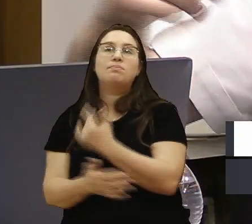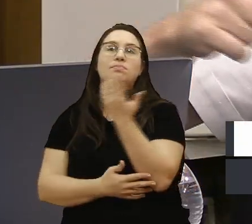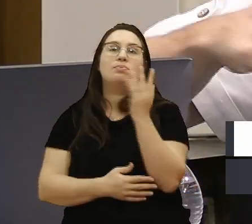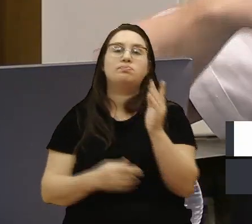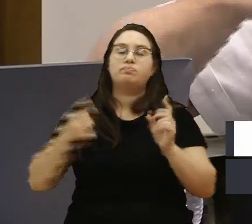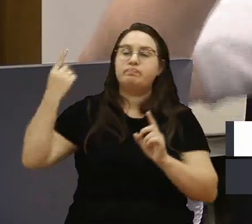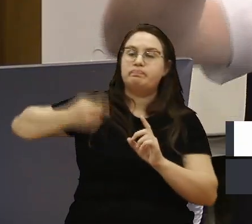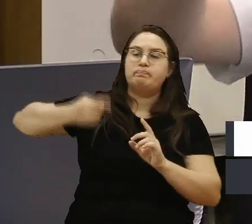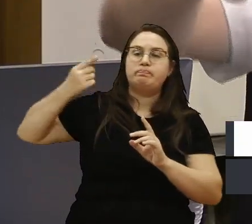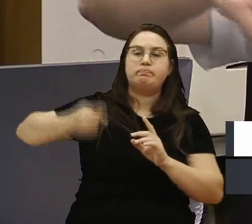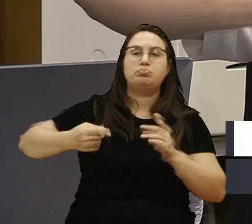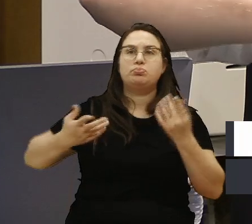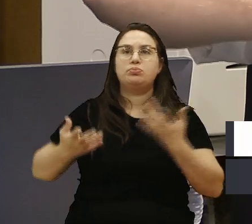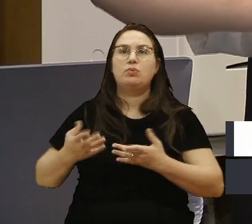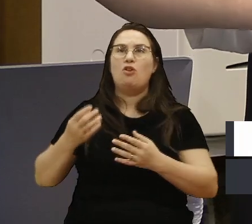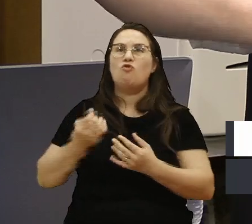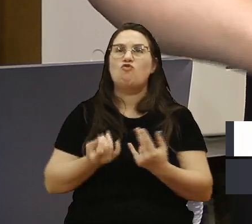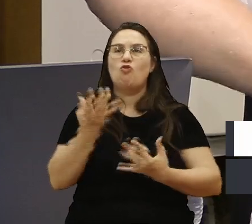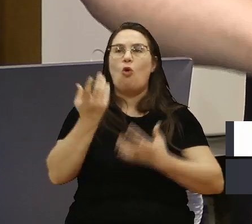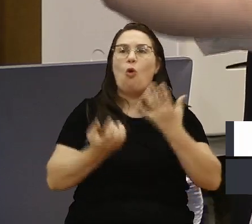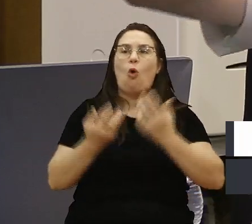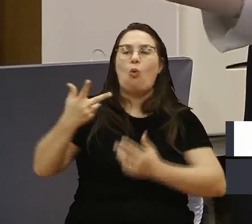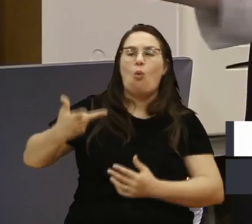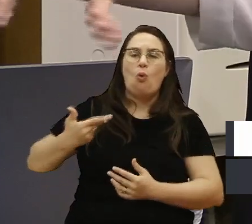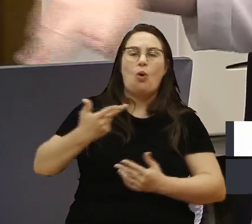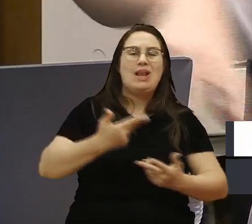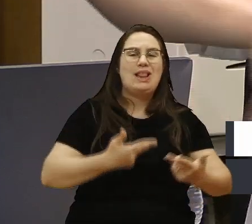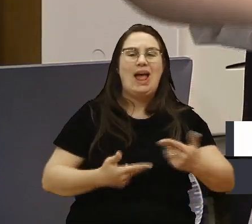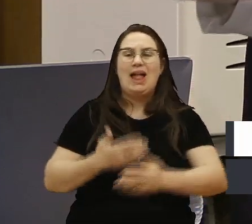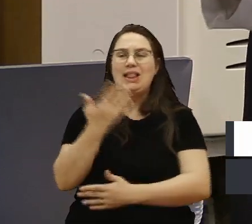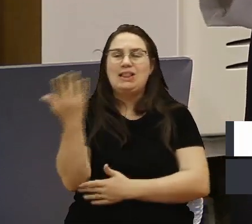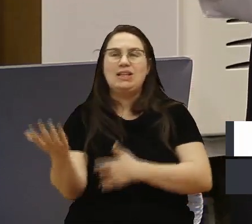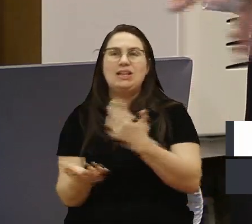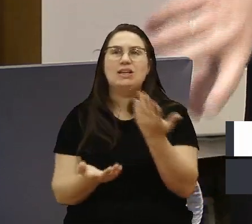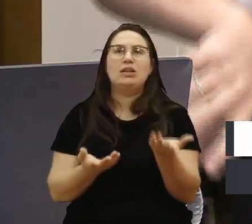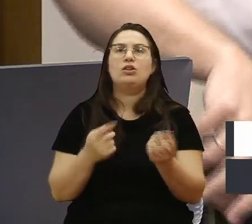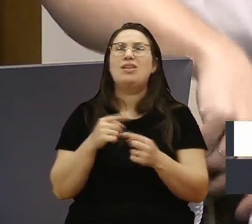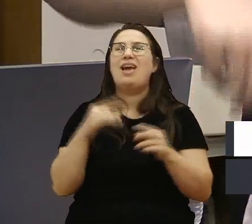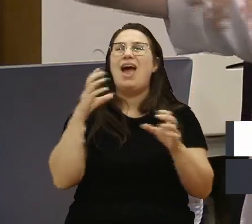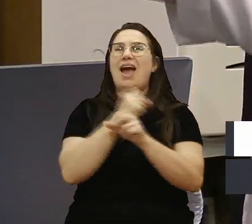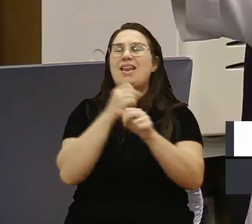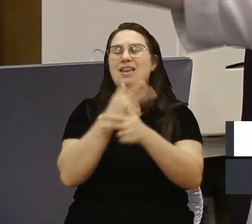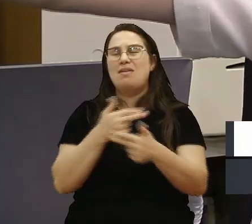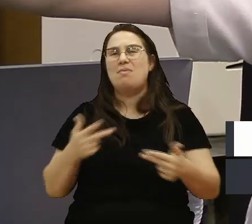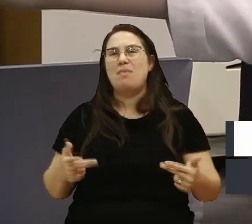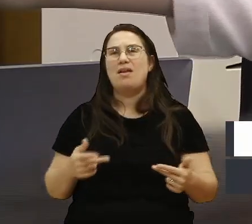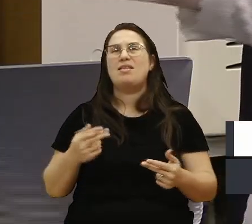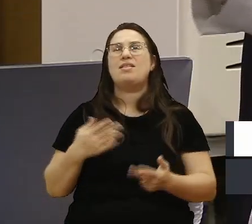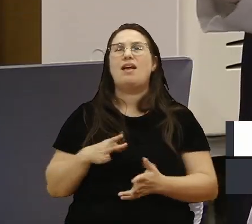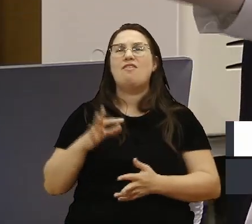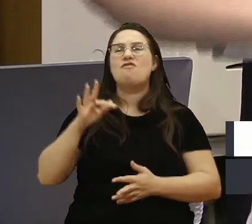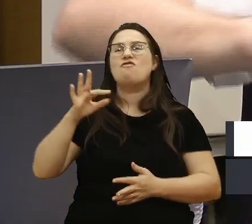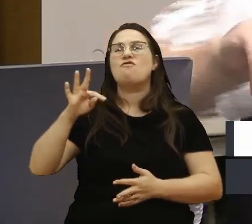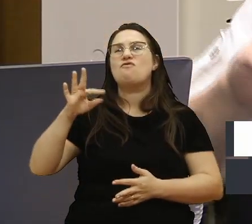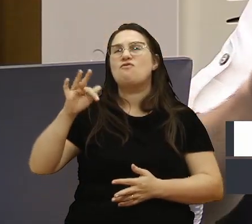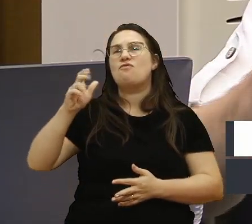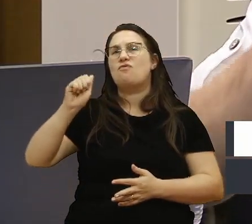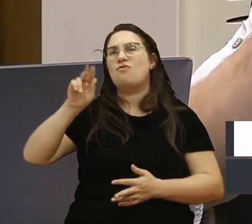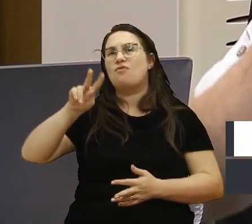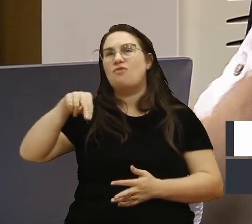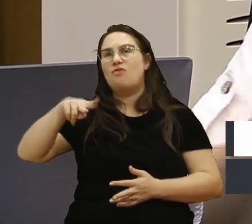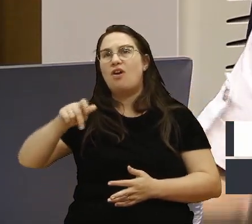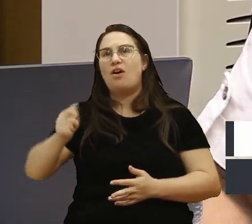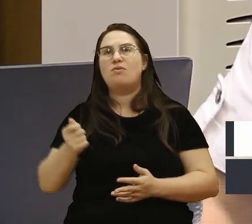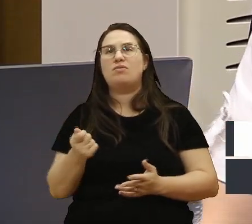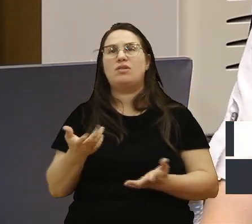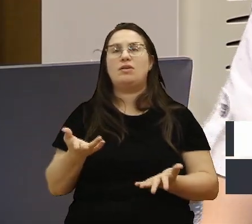atacada? Porque eu e o senhor convivemos com uma realidade que a gente não convivíamos. Quantos animais que estavam na fauna hoje ingressam nos loteamentos? E